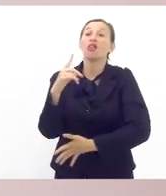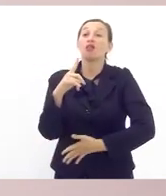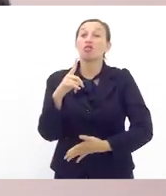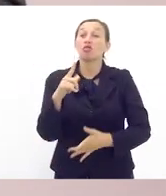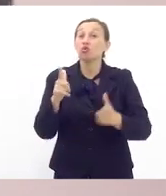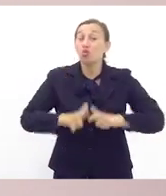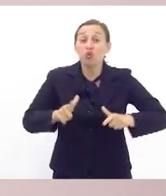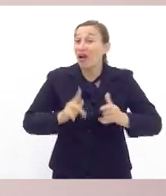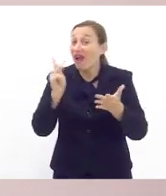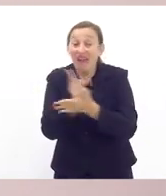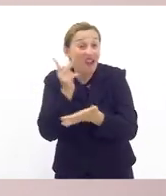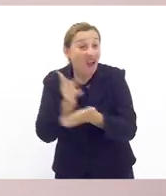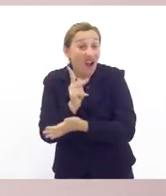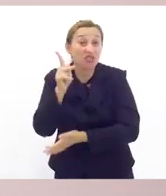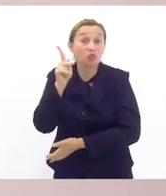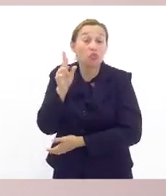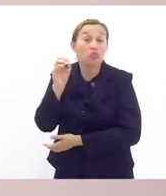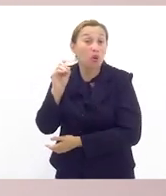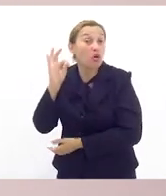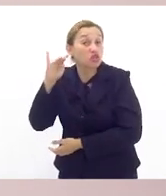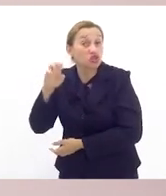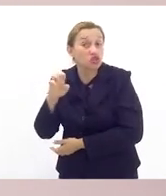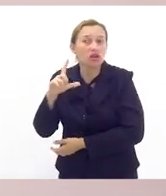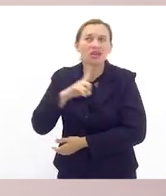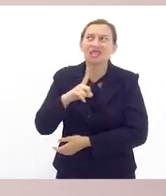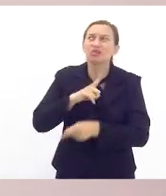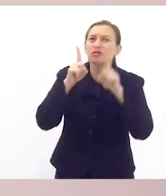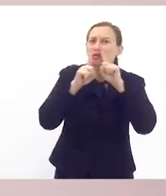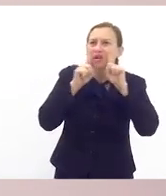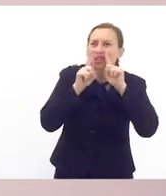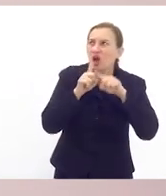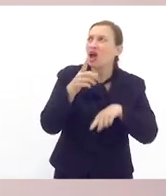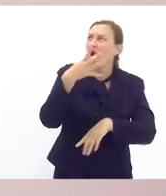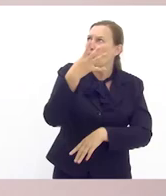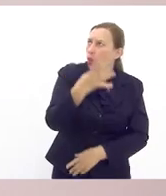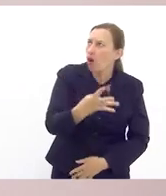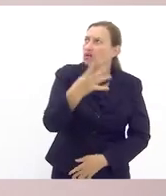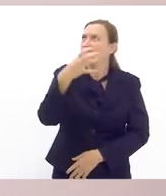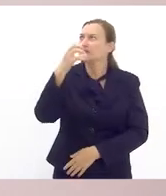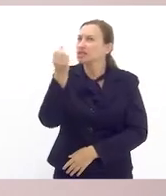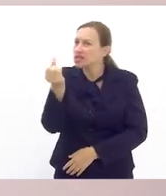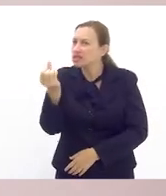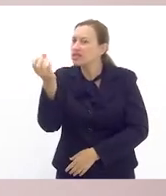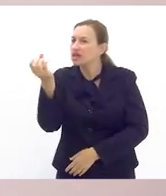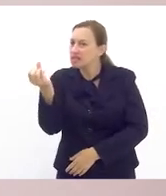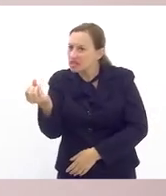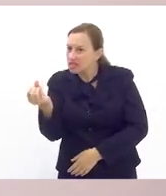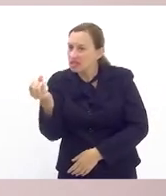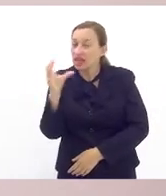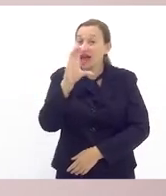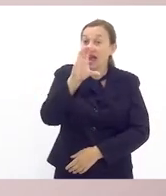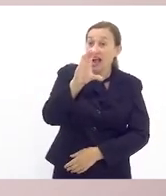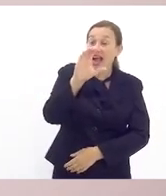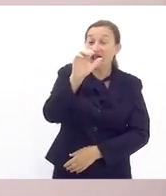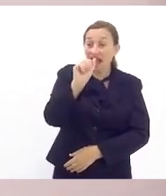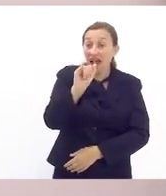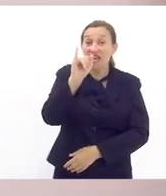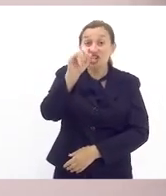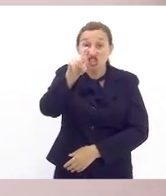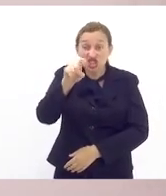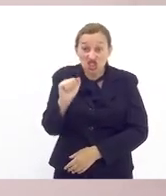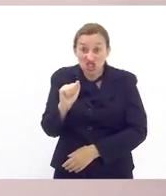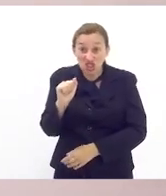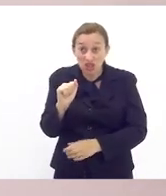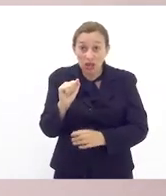em Maricá algo em torno de 460 caixas CS são aquelas